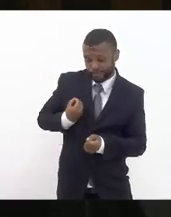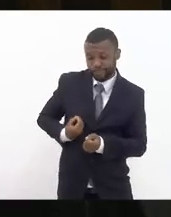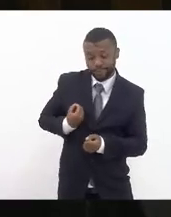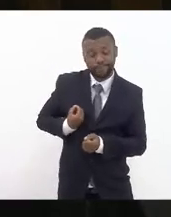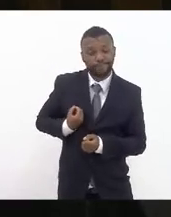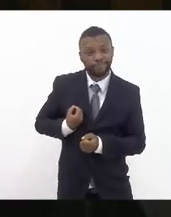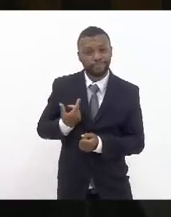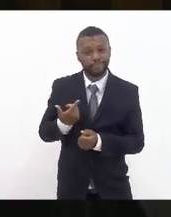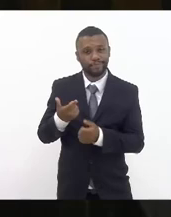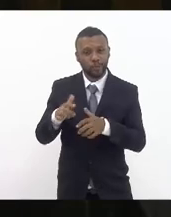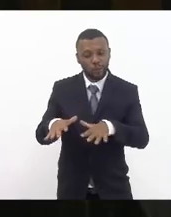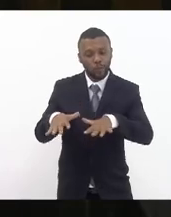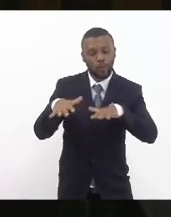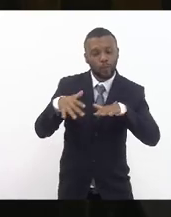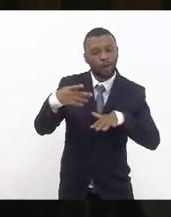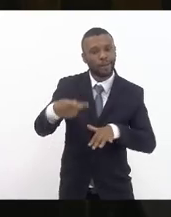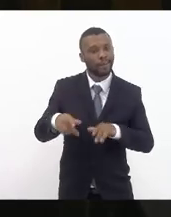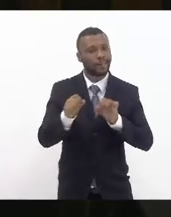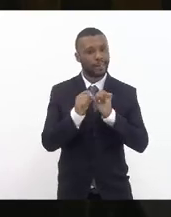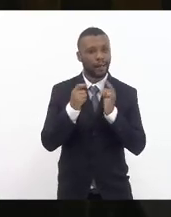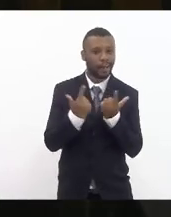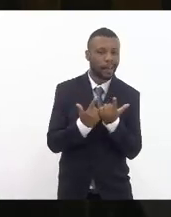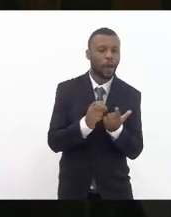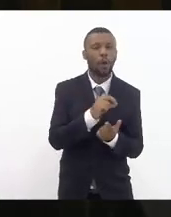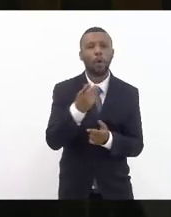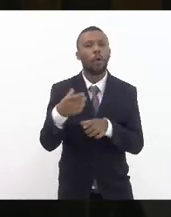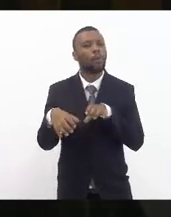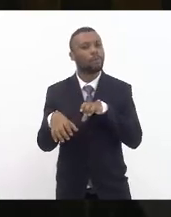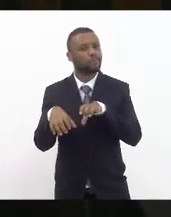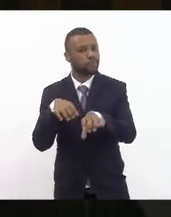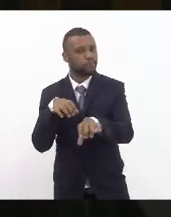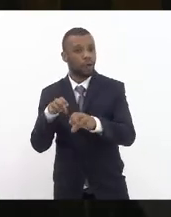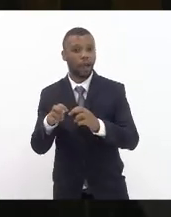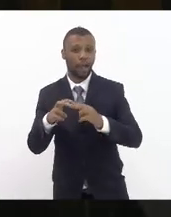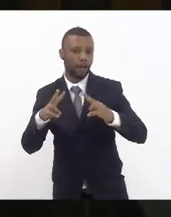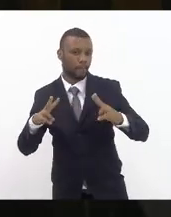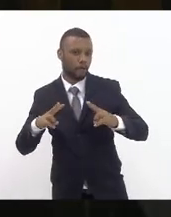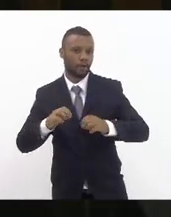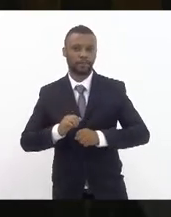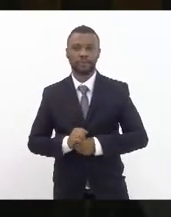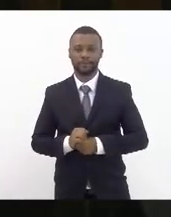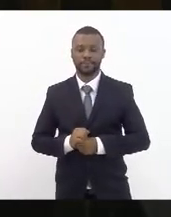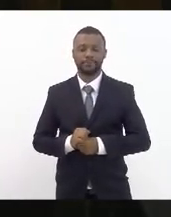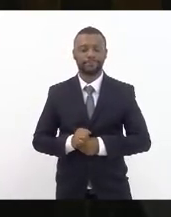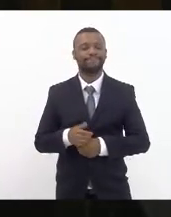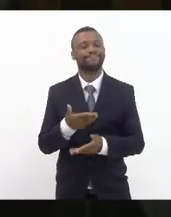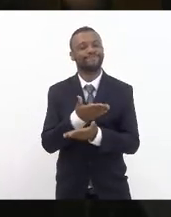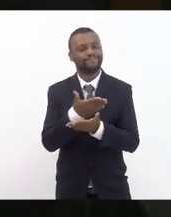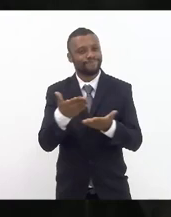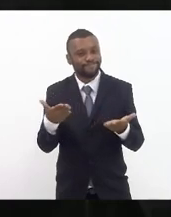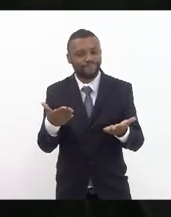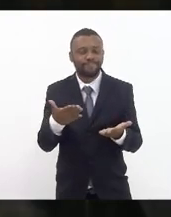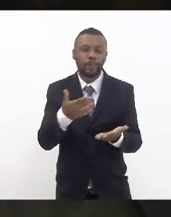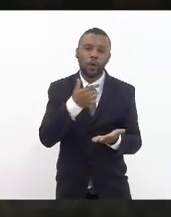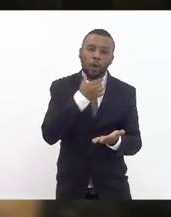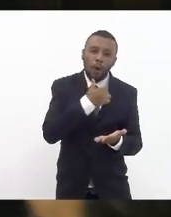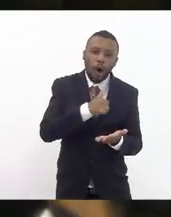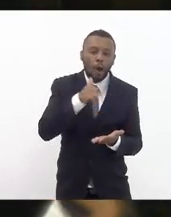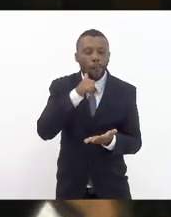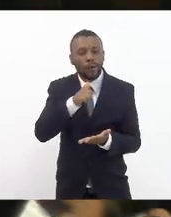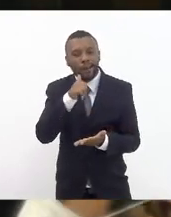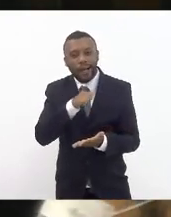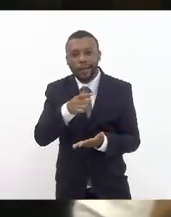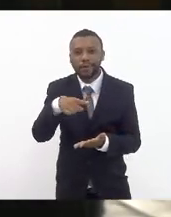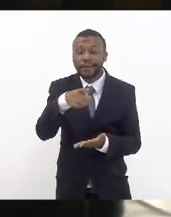forma presencial ou remota, senhoras e senhores que nos assistem